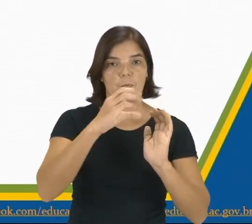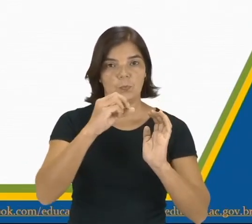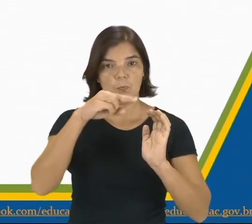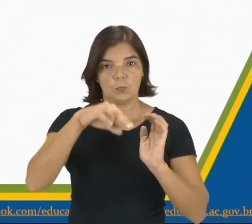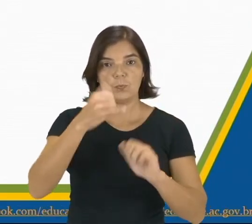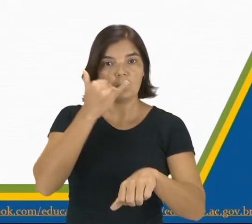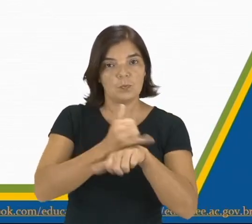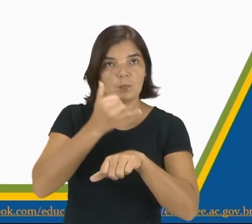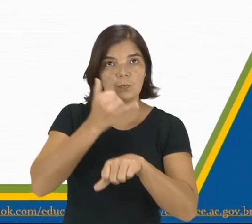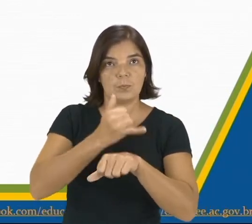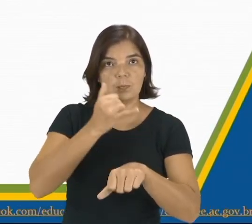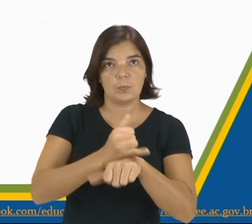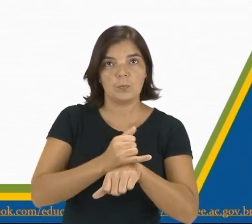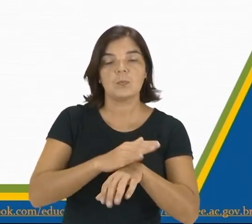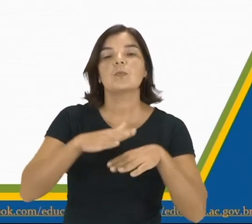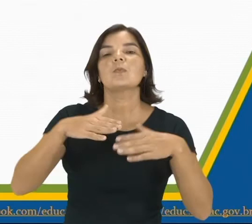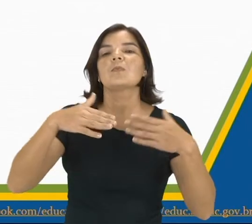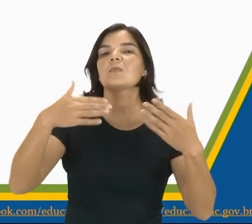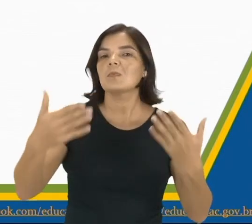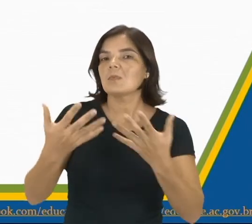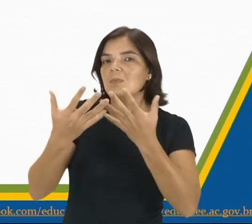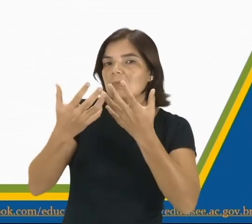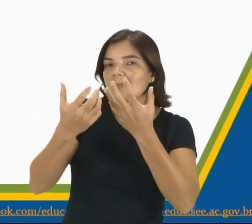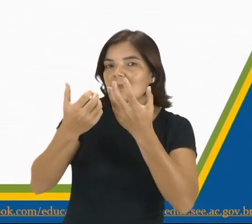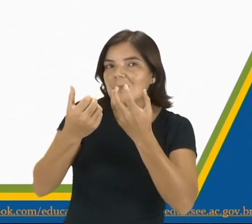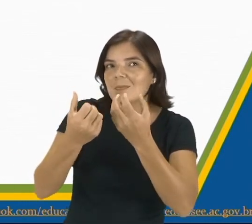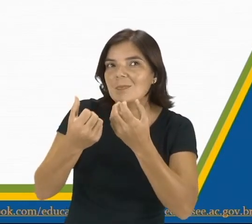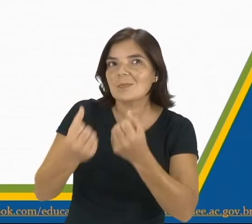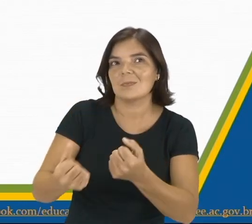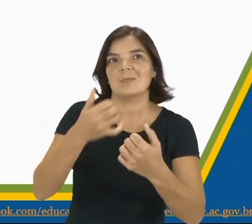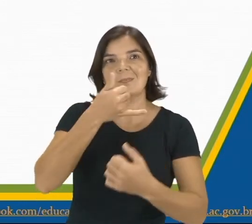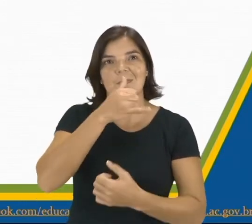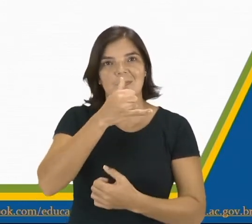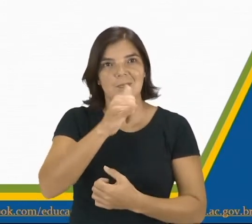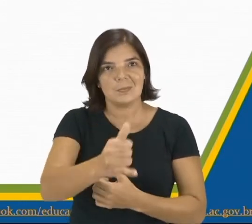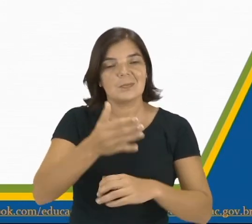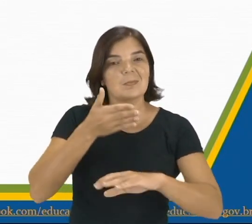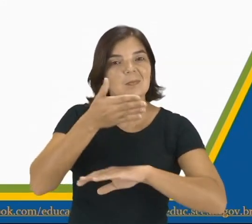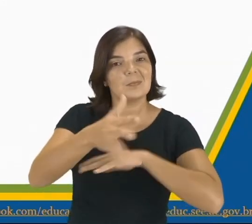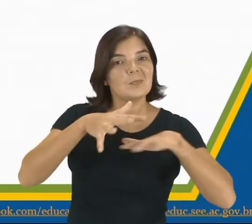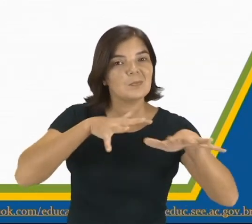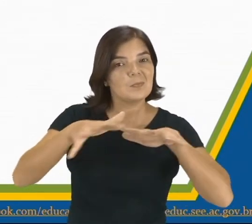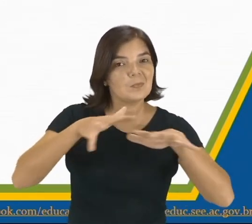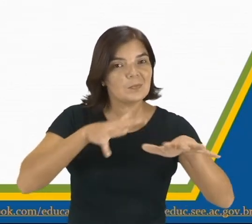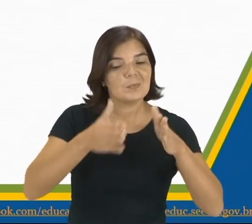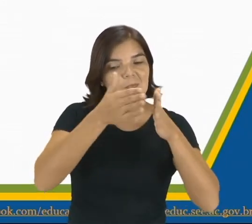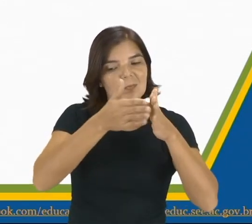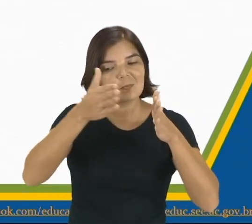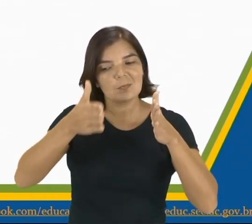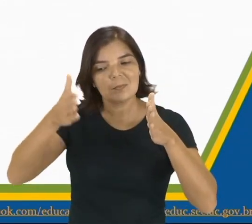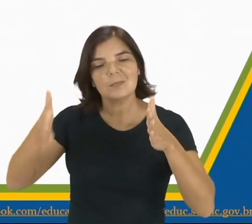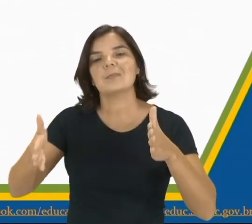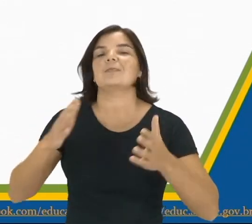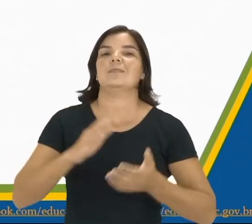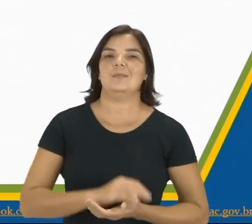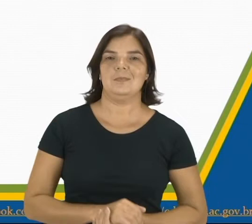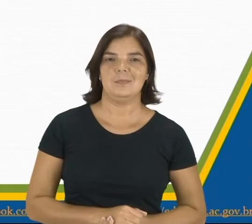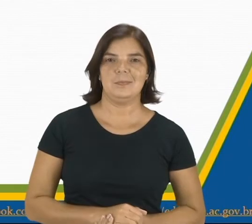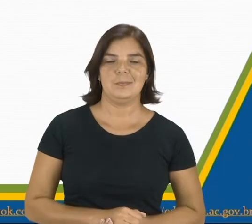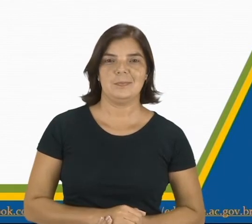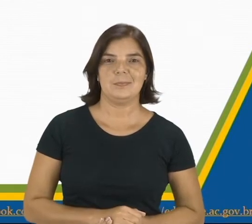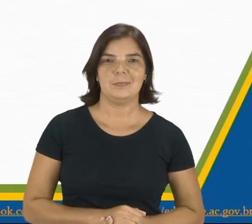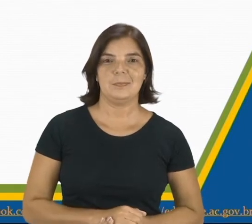um condutor metálico, quais portadores de carga elétrica entram em movimento